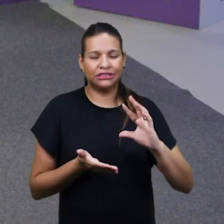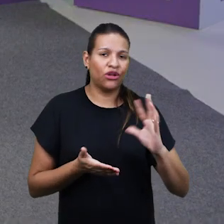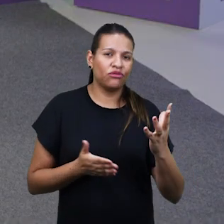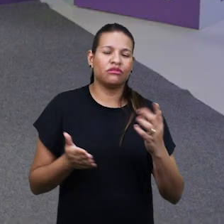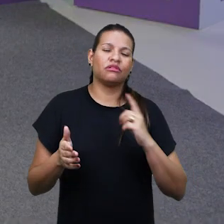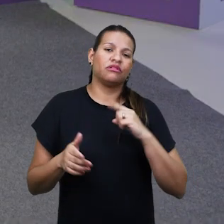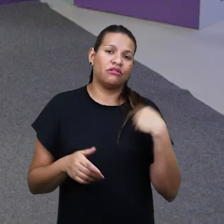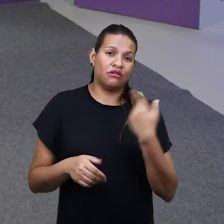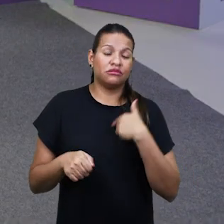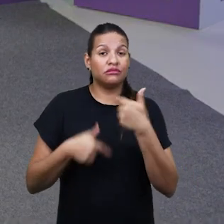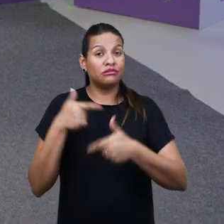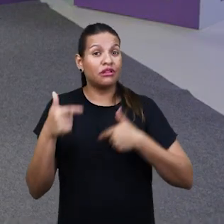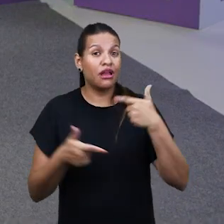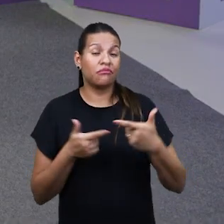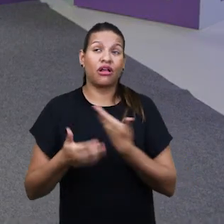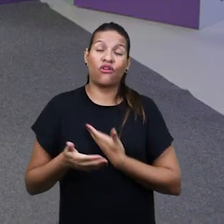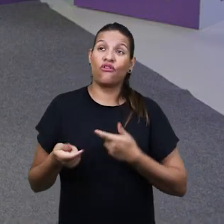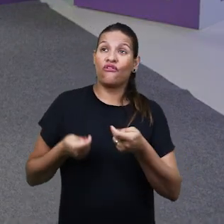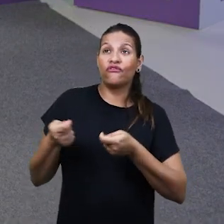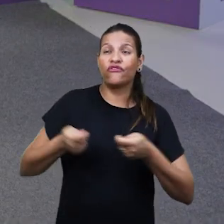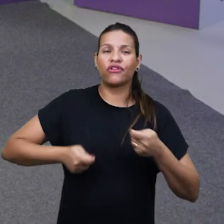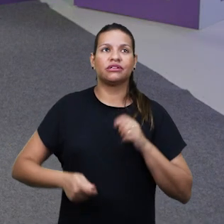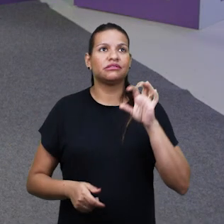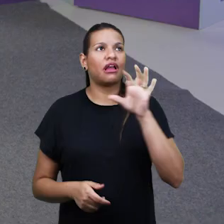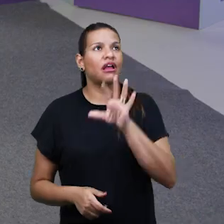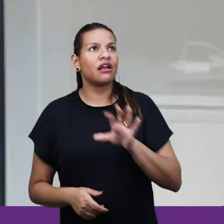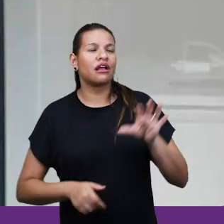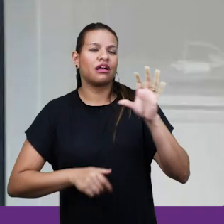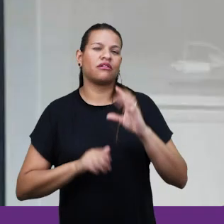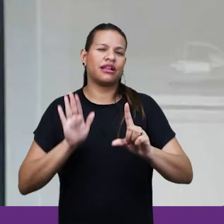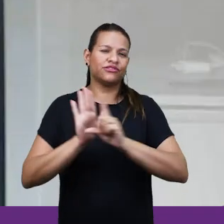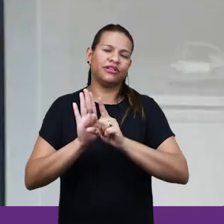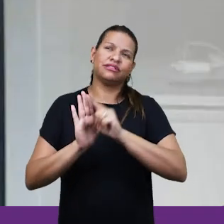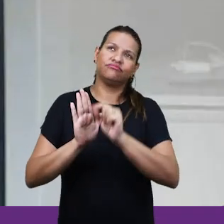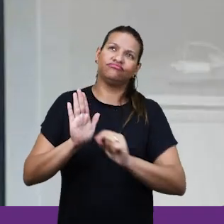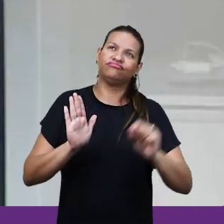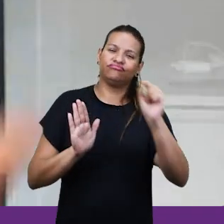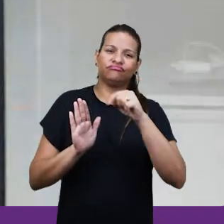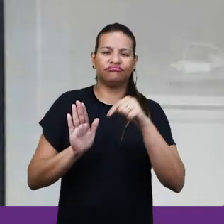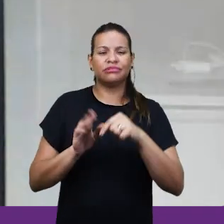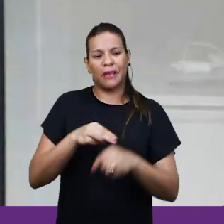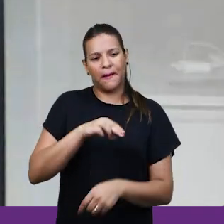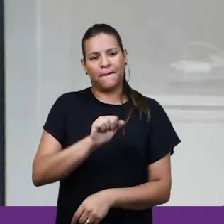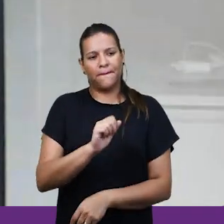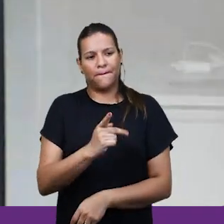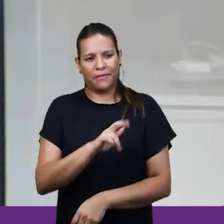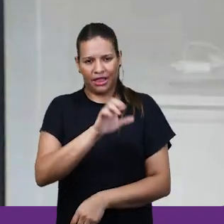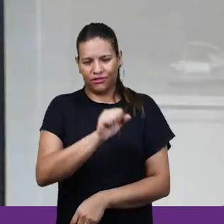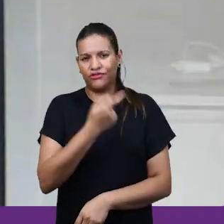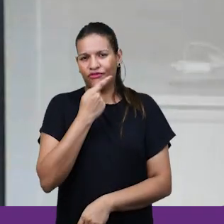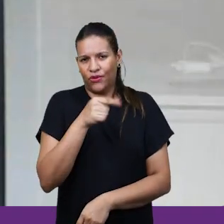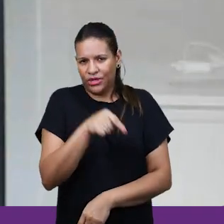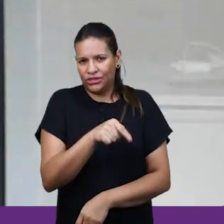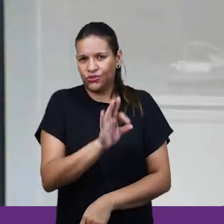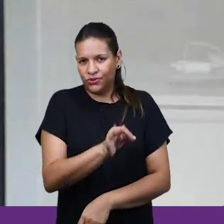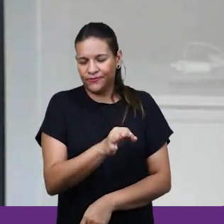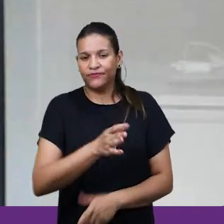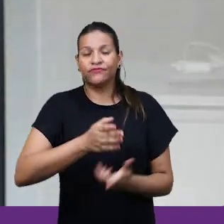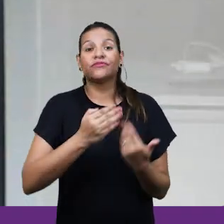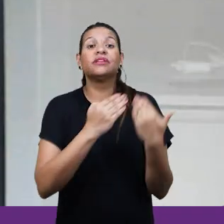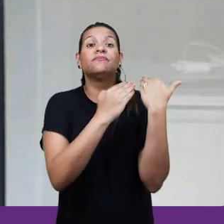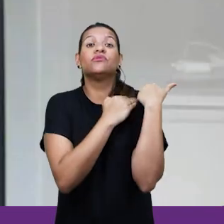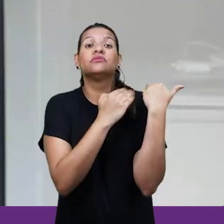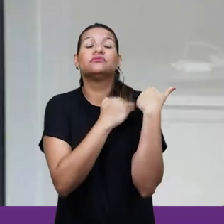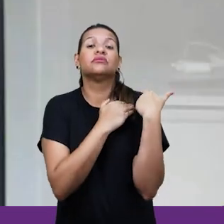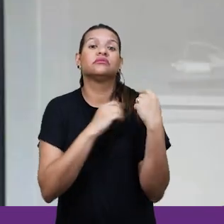esse gancho também do que o Dr. Matheus trouxe, né, que é um esforço coletivo. A gente não tem bala de prata, a gente não tem uma única medida